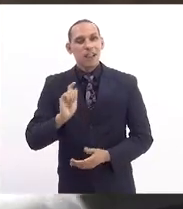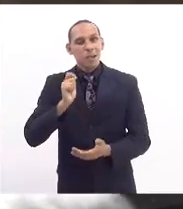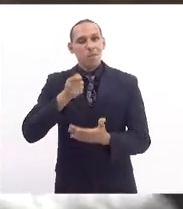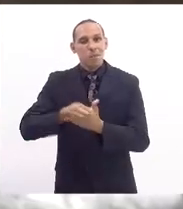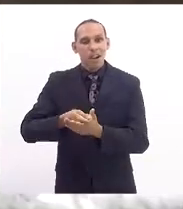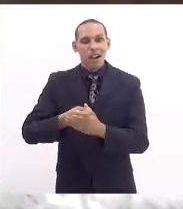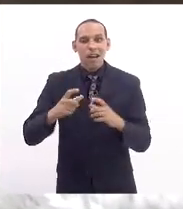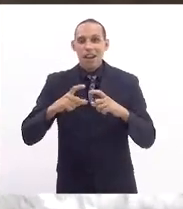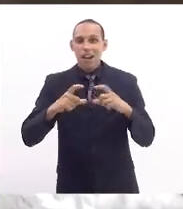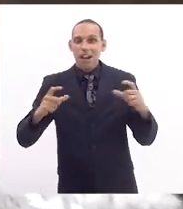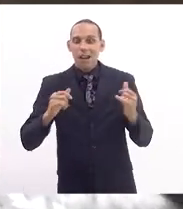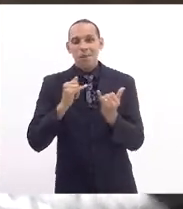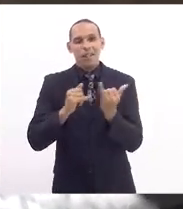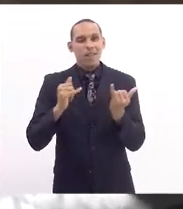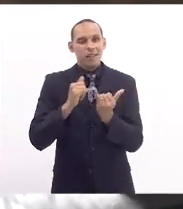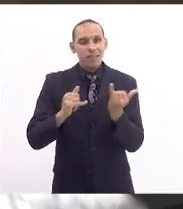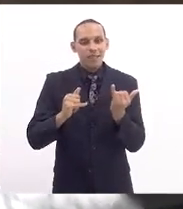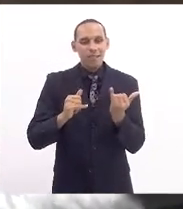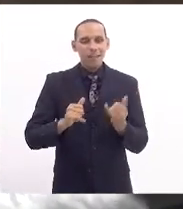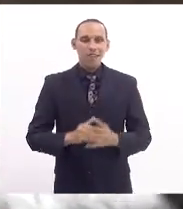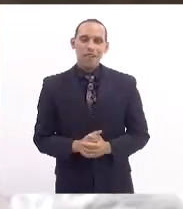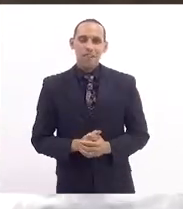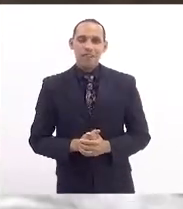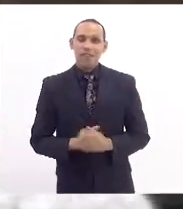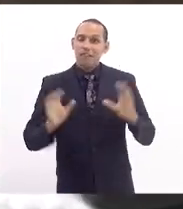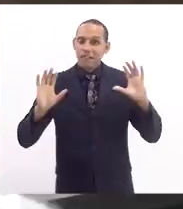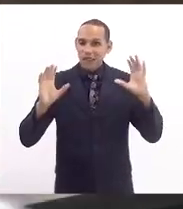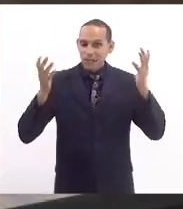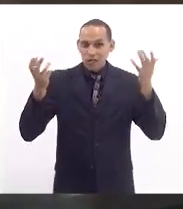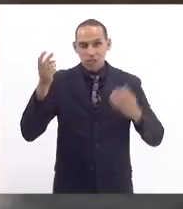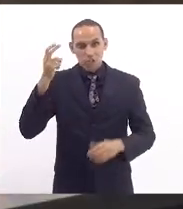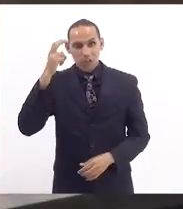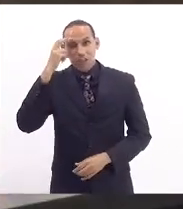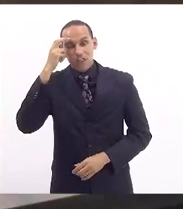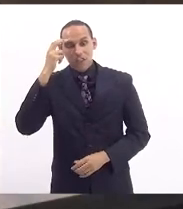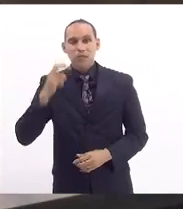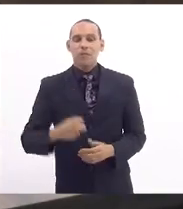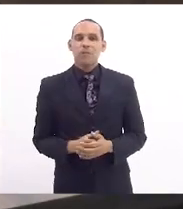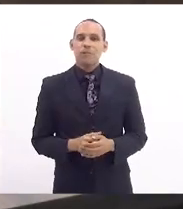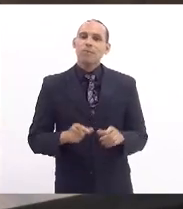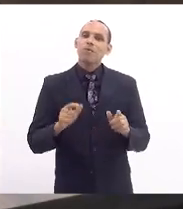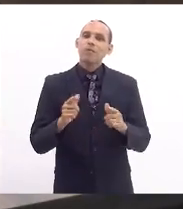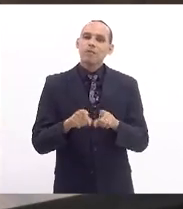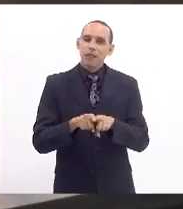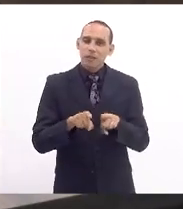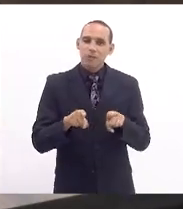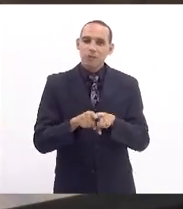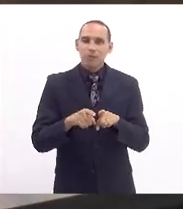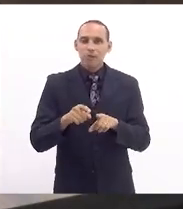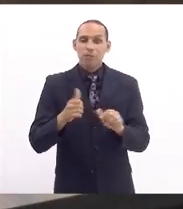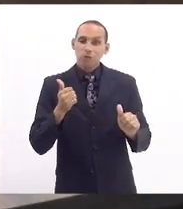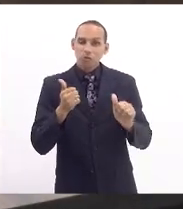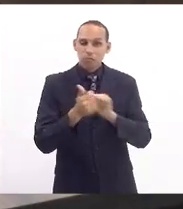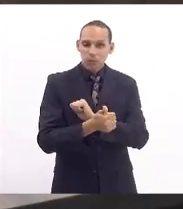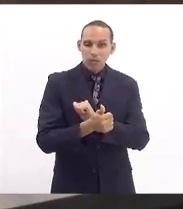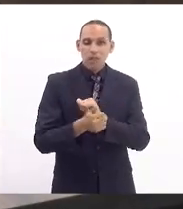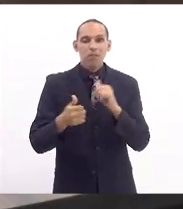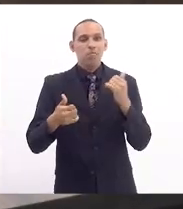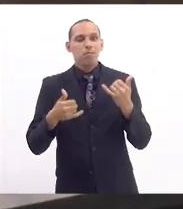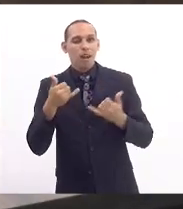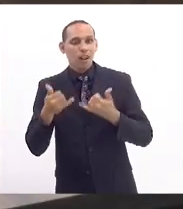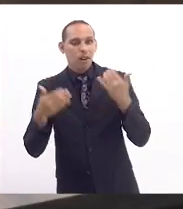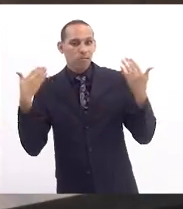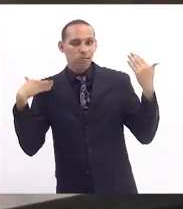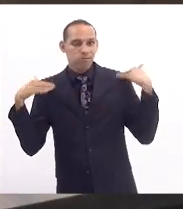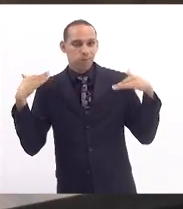pagamento de meia-entrada em eventos culturais esportivos e de lazer